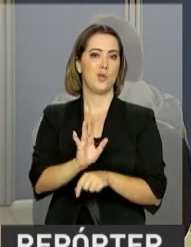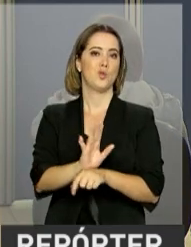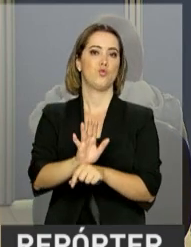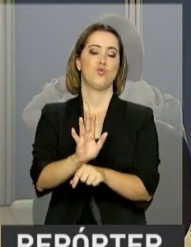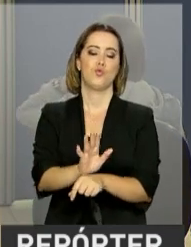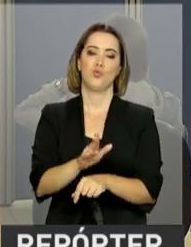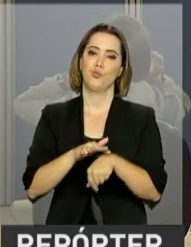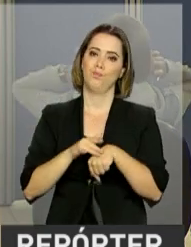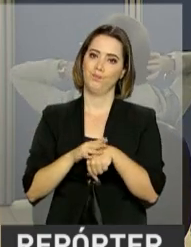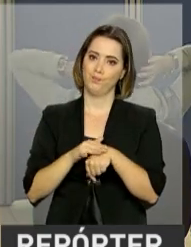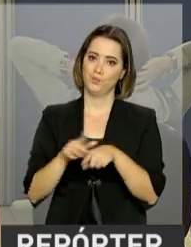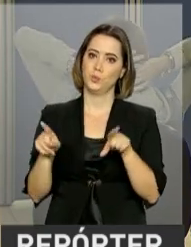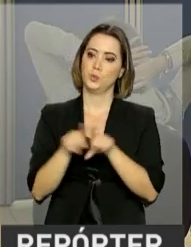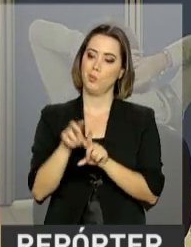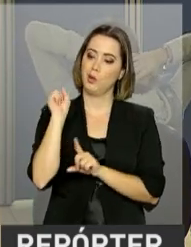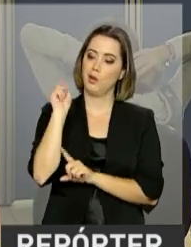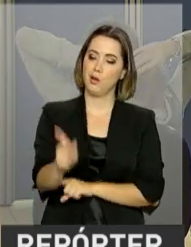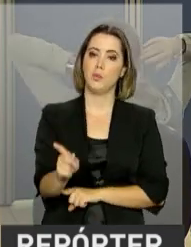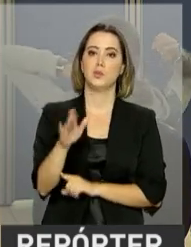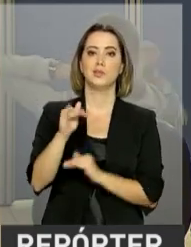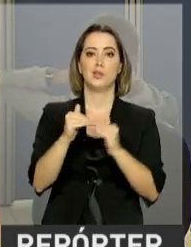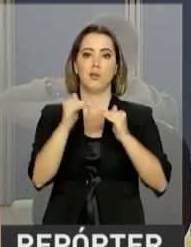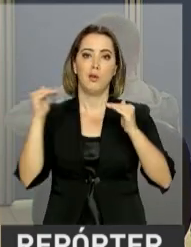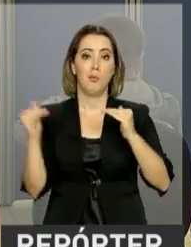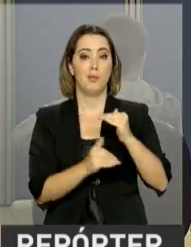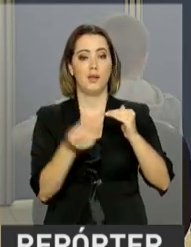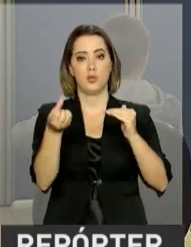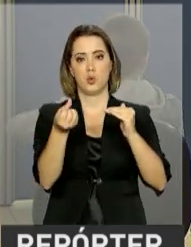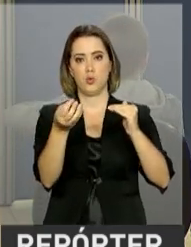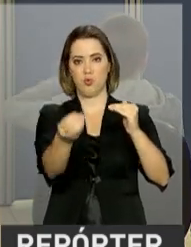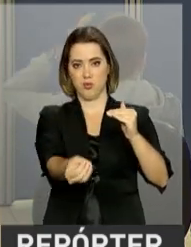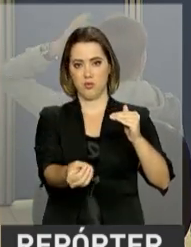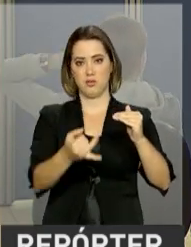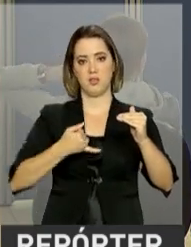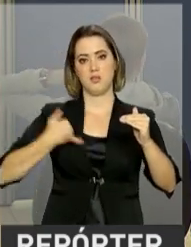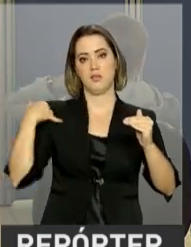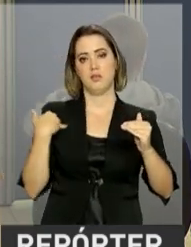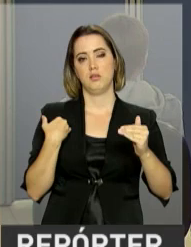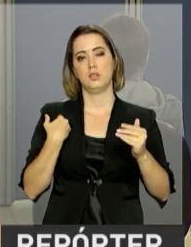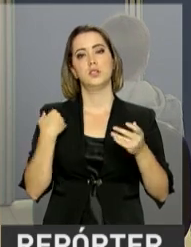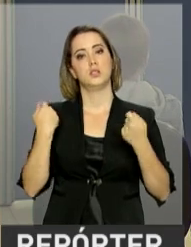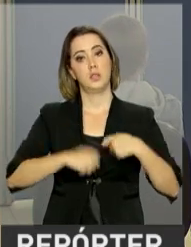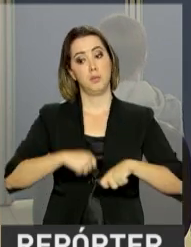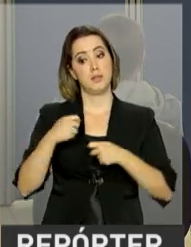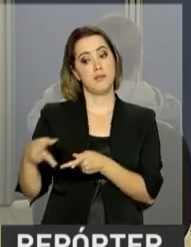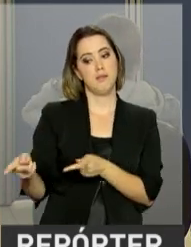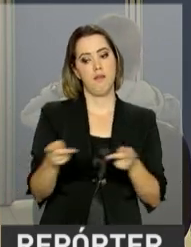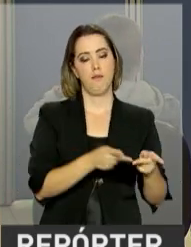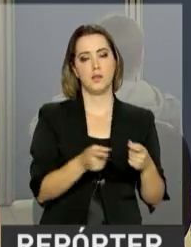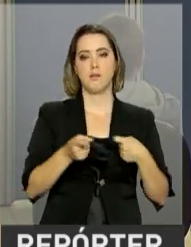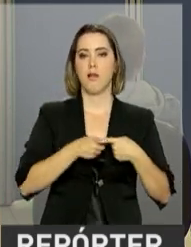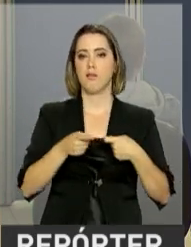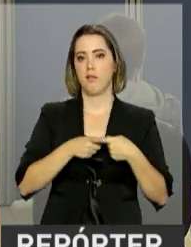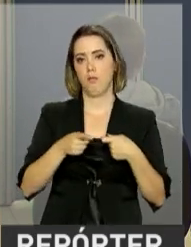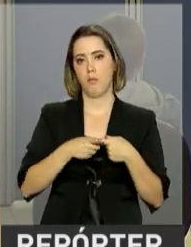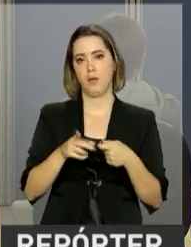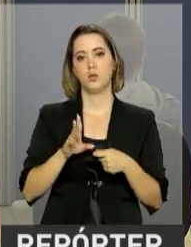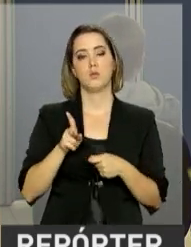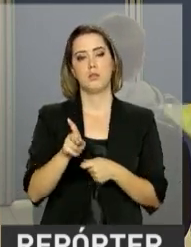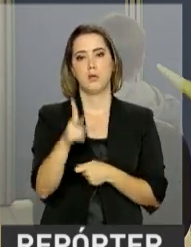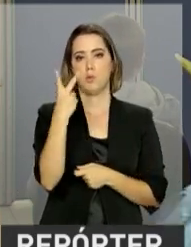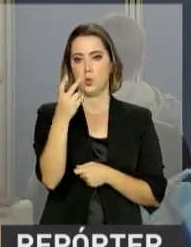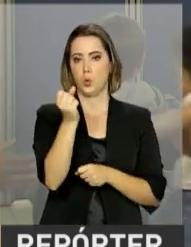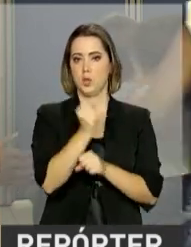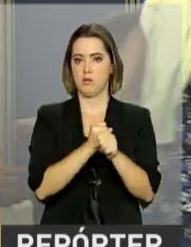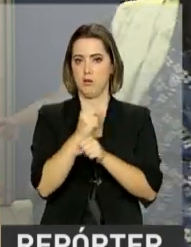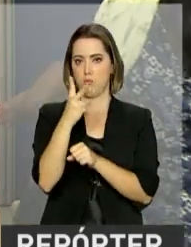por invalidez com menos de 60 anos de idade e que estão há 2 anos sem perícia. A convocação está sendo feita por meio